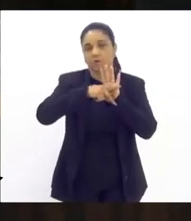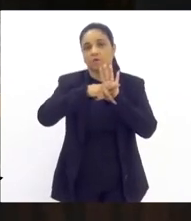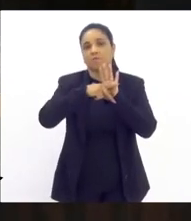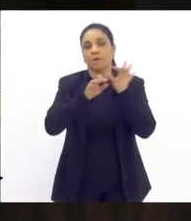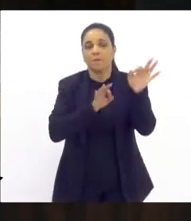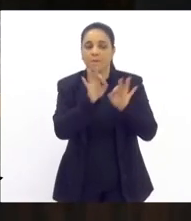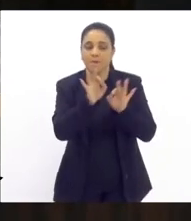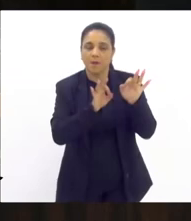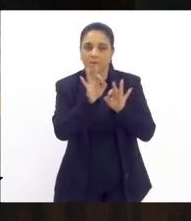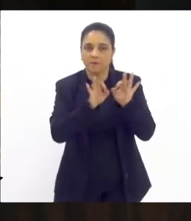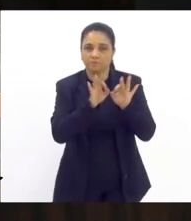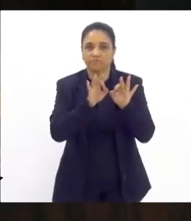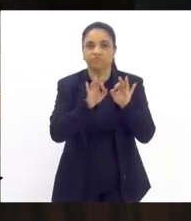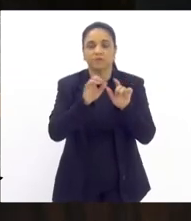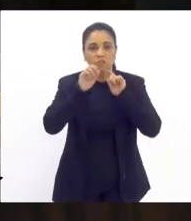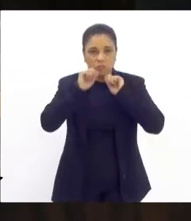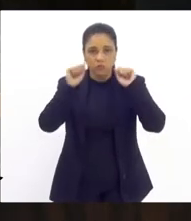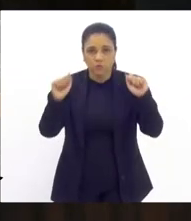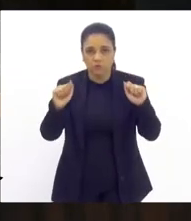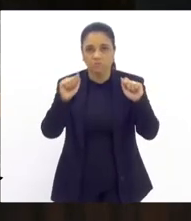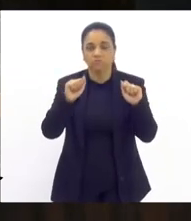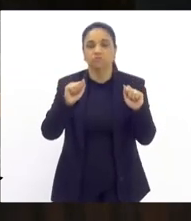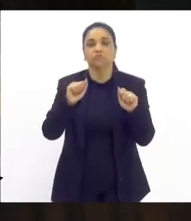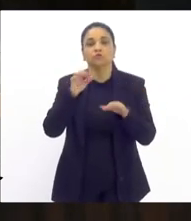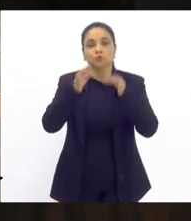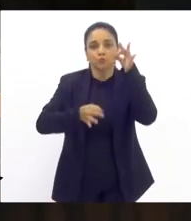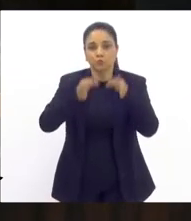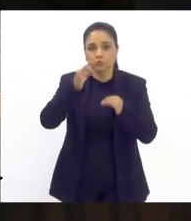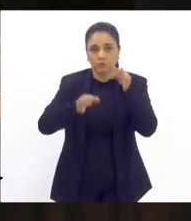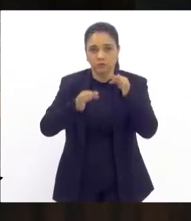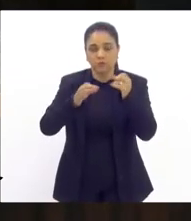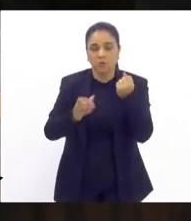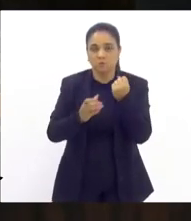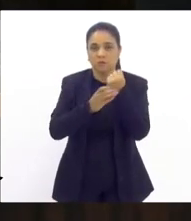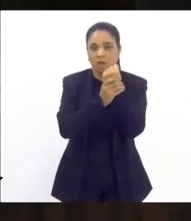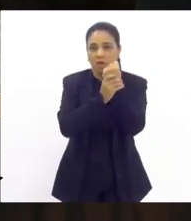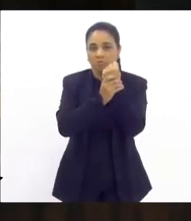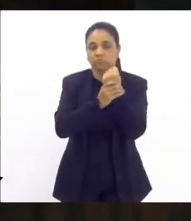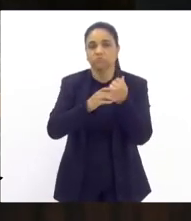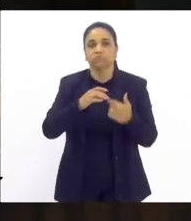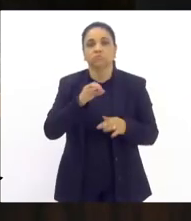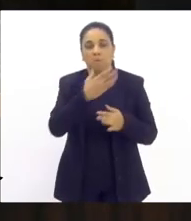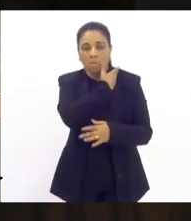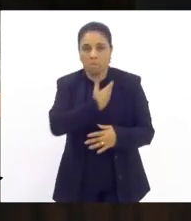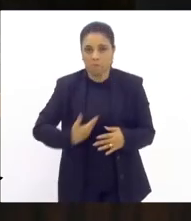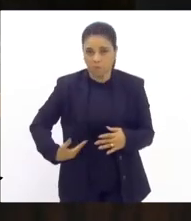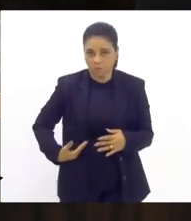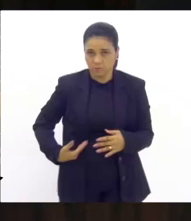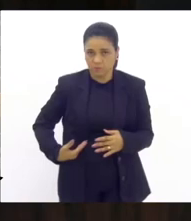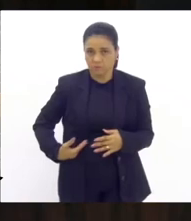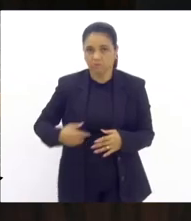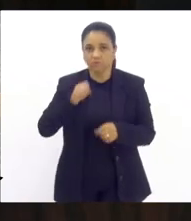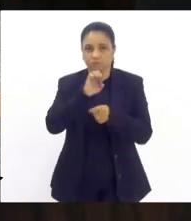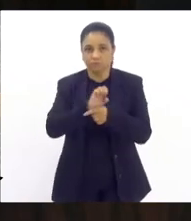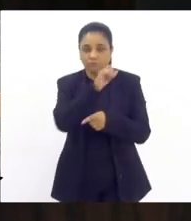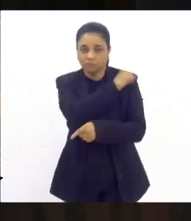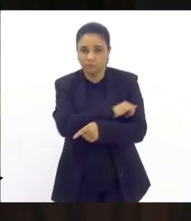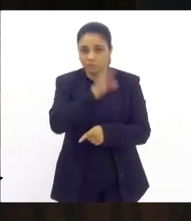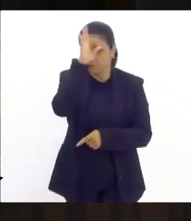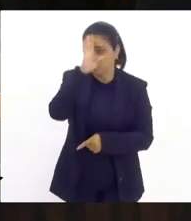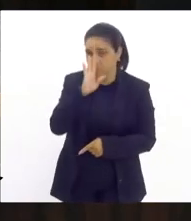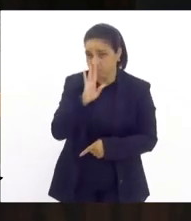jurídica aos agentes de Segurança Pública do Estado do Rio de Janeiro de forma gratuita